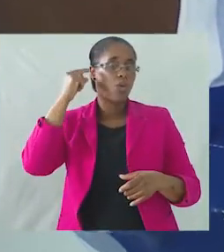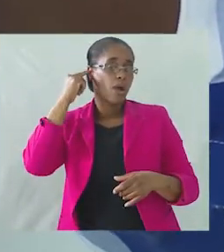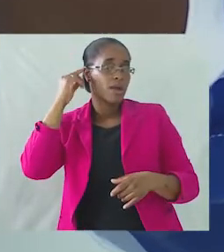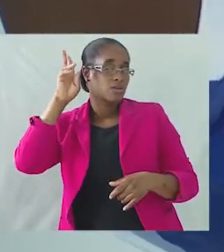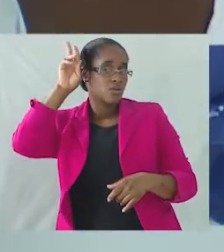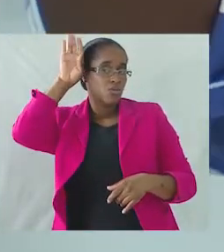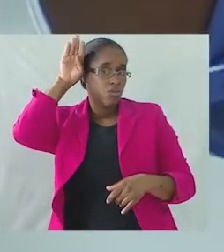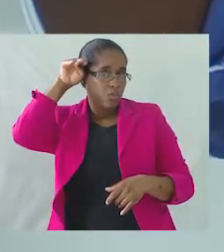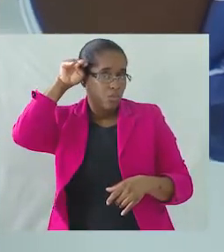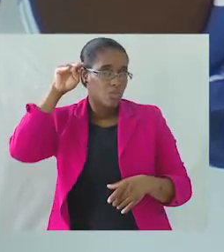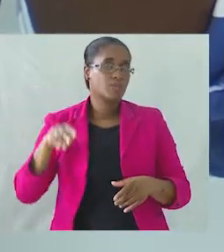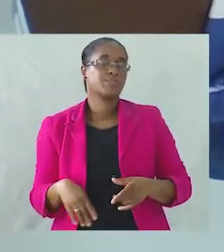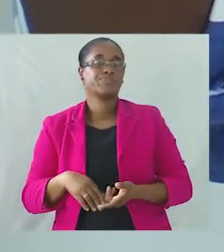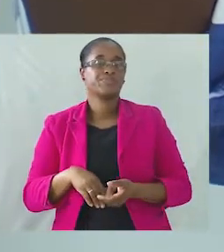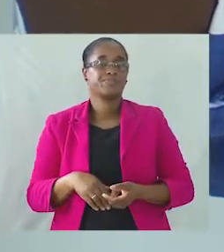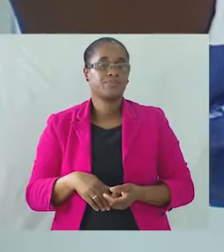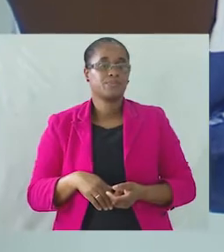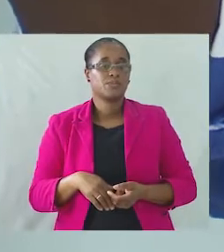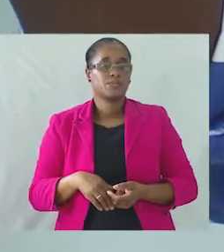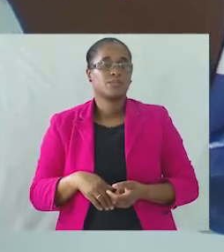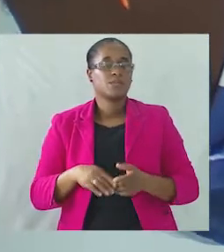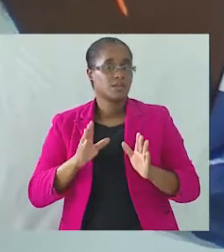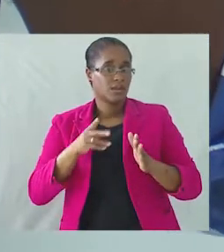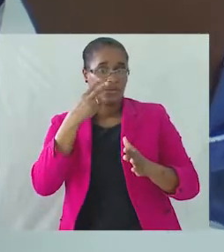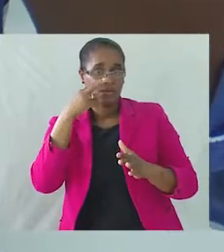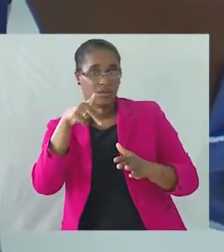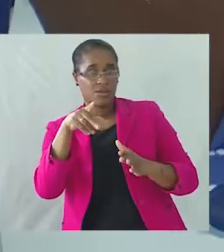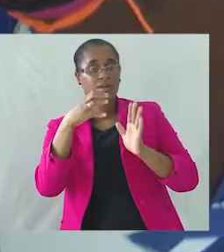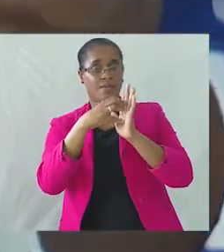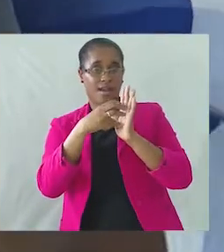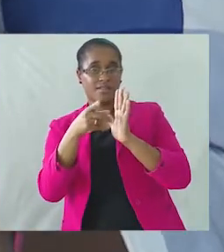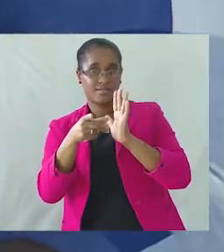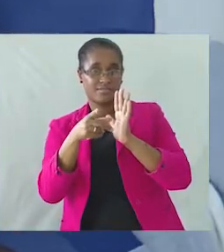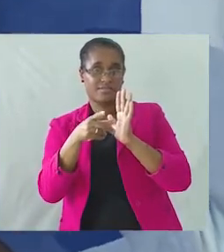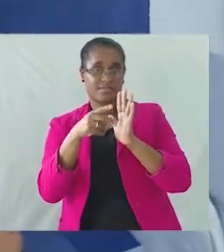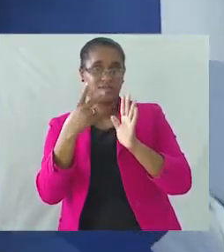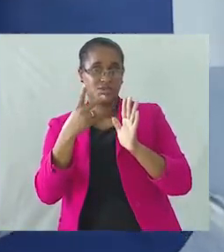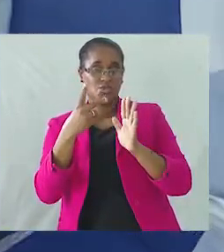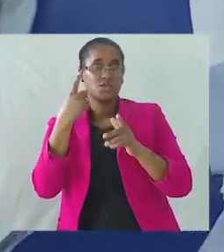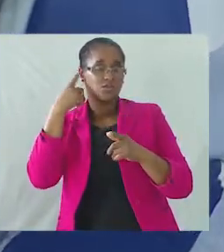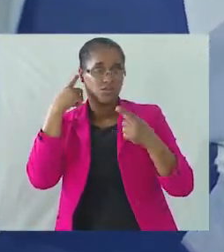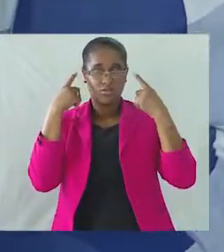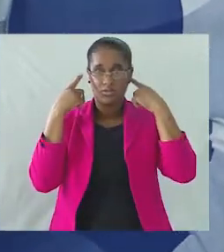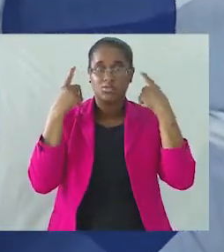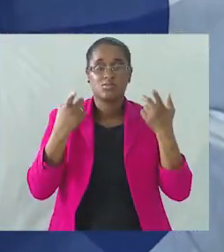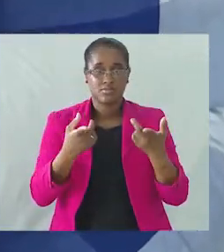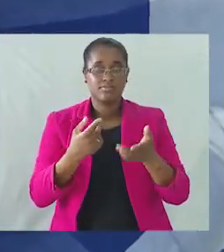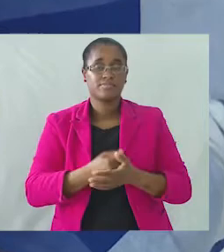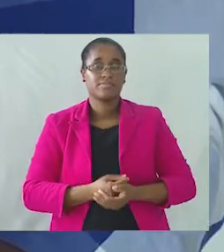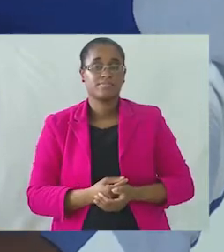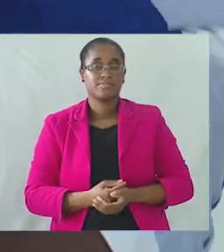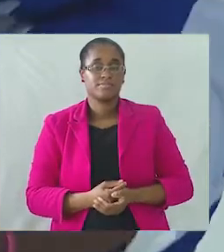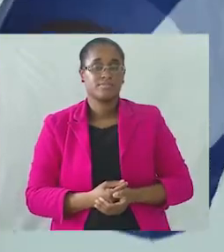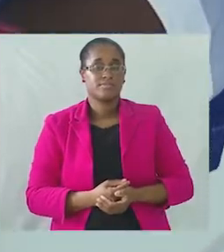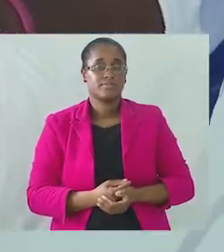né? O príncipe com as orelhas já de burro, duas orelhas, uma de cada lado, portanto,